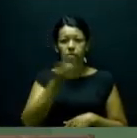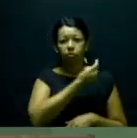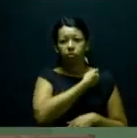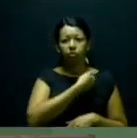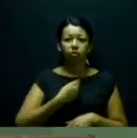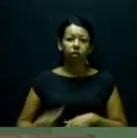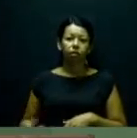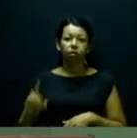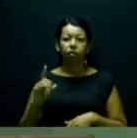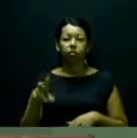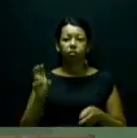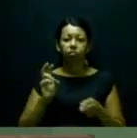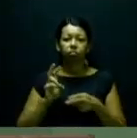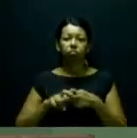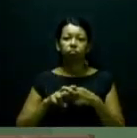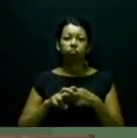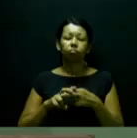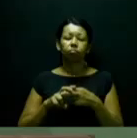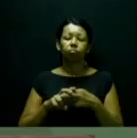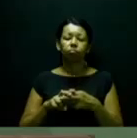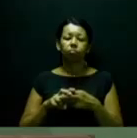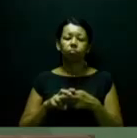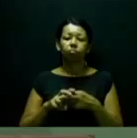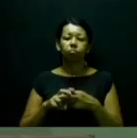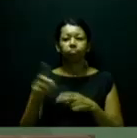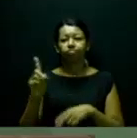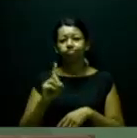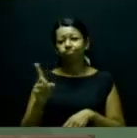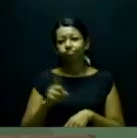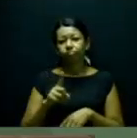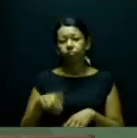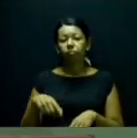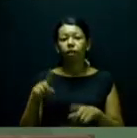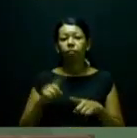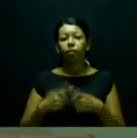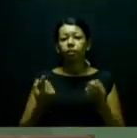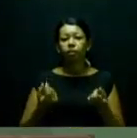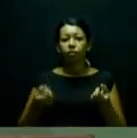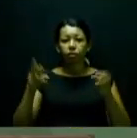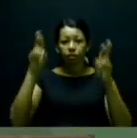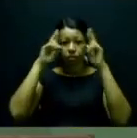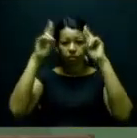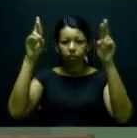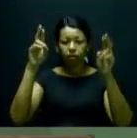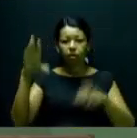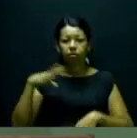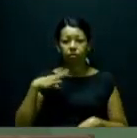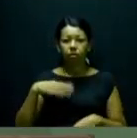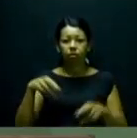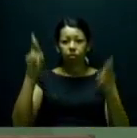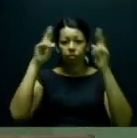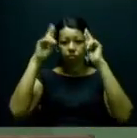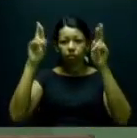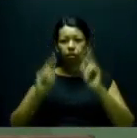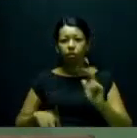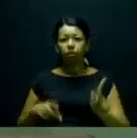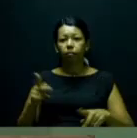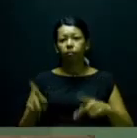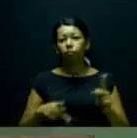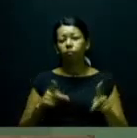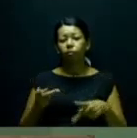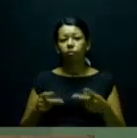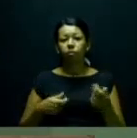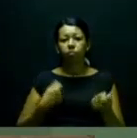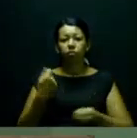sentar o traseiro numa cadeira, e não é. Governar é respeitar a cidade, respeitar a população, respeitar